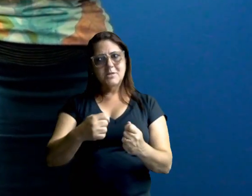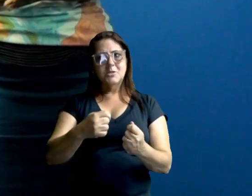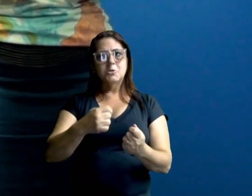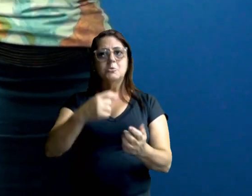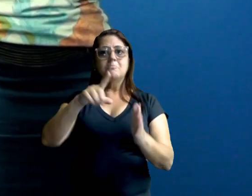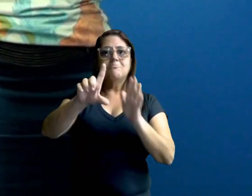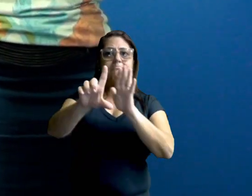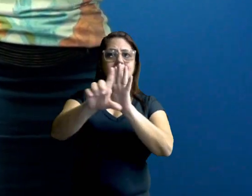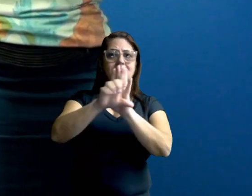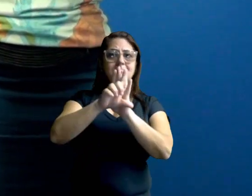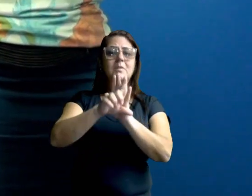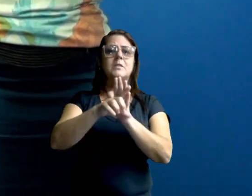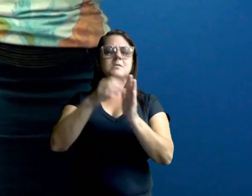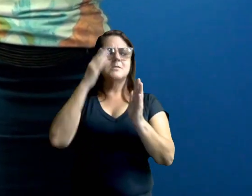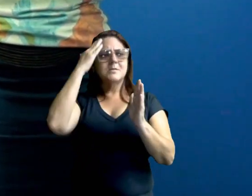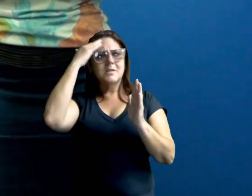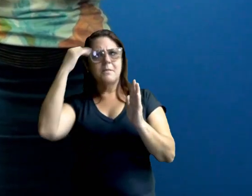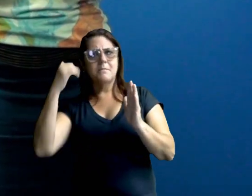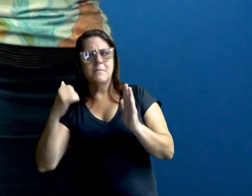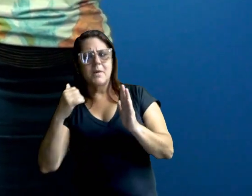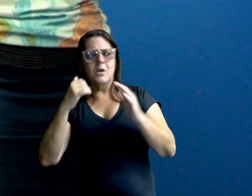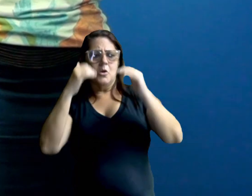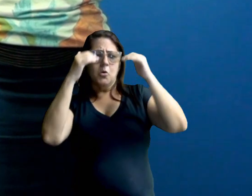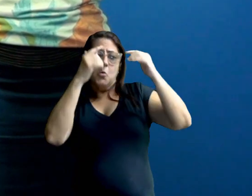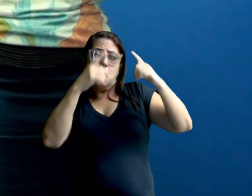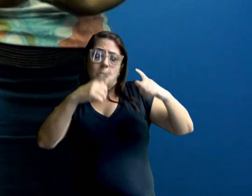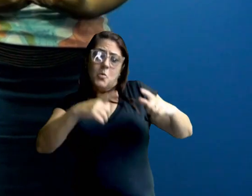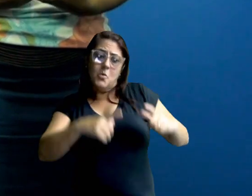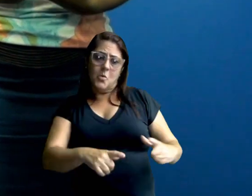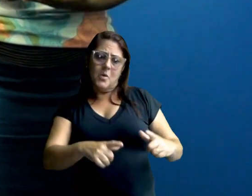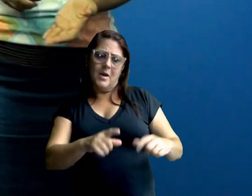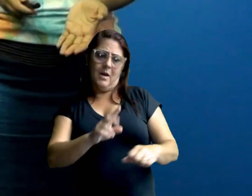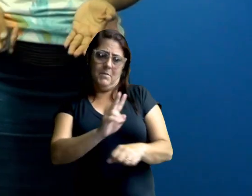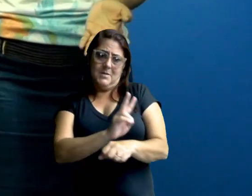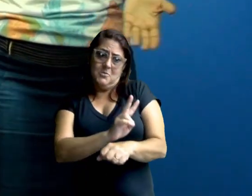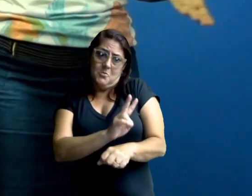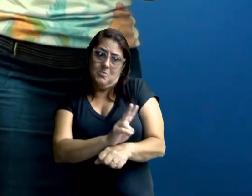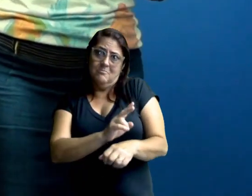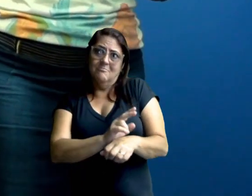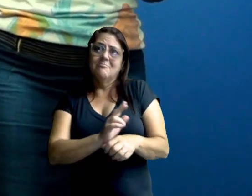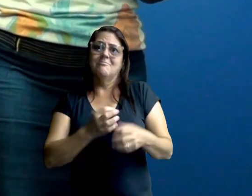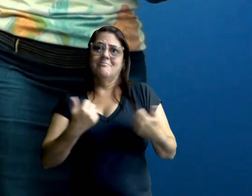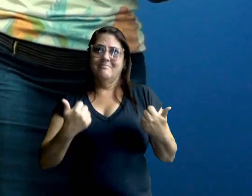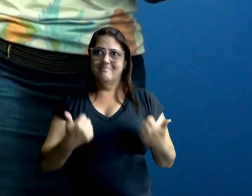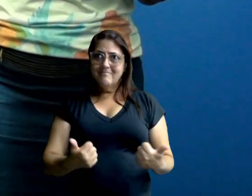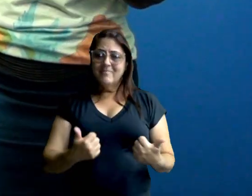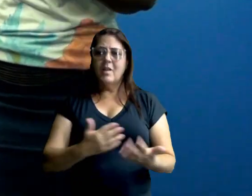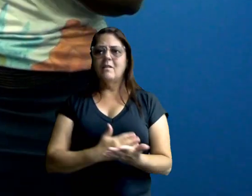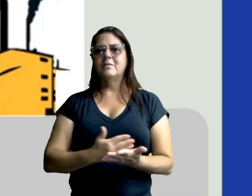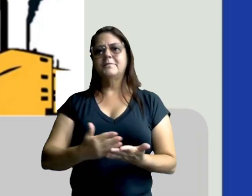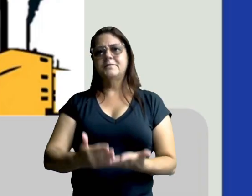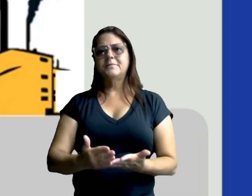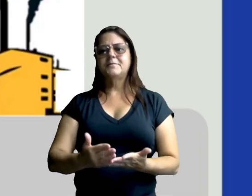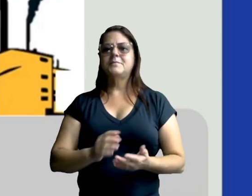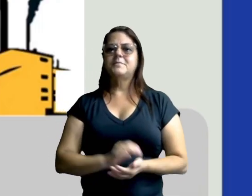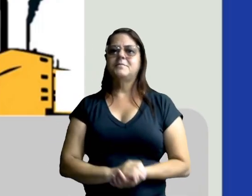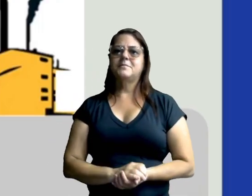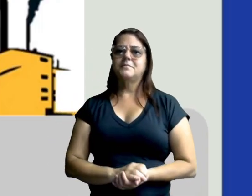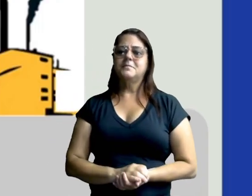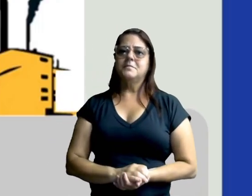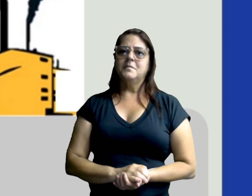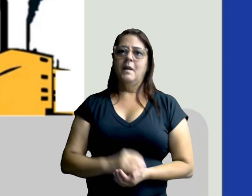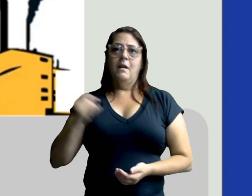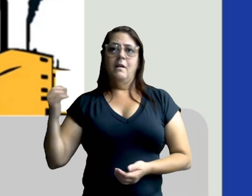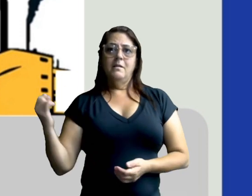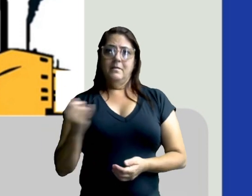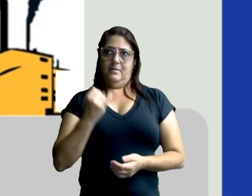legislação local para que o meio ambiente seja preservado, tá bom? Então, vamos dar continuidade.